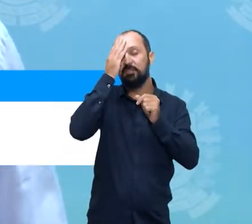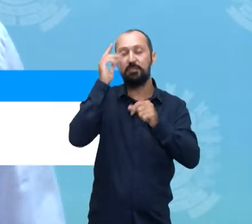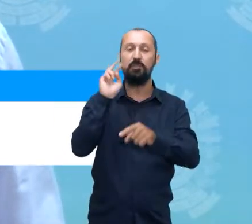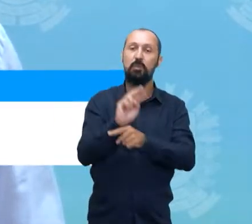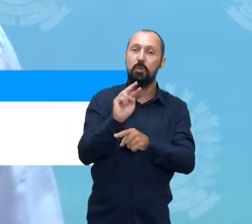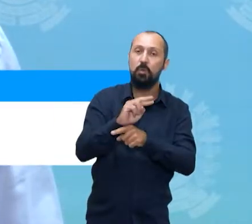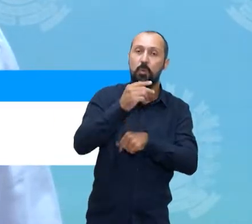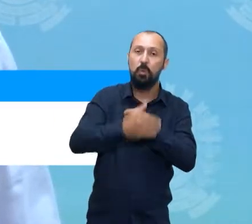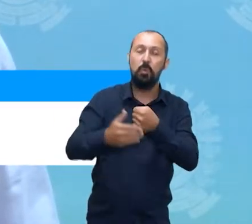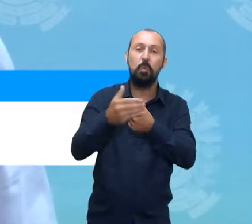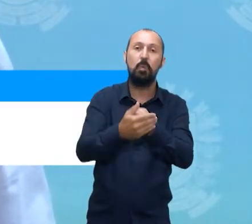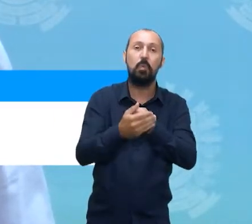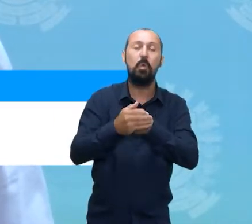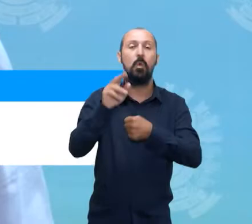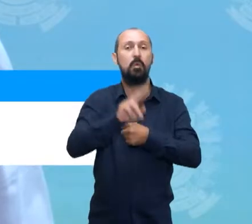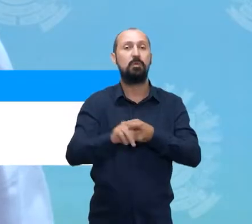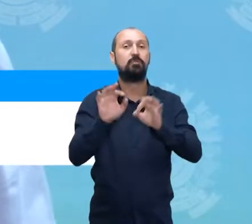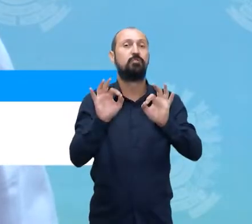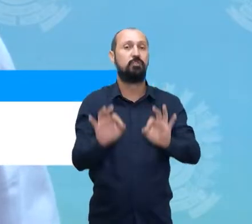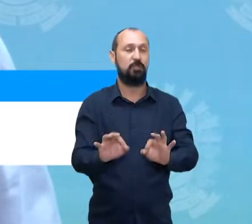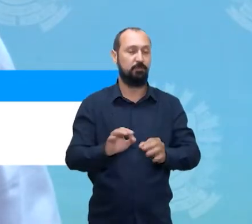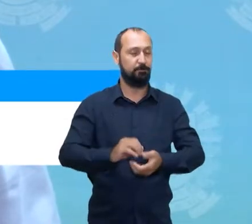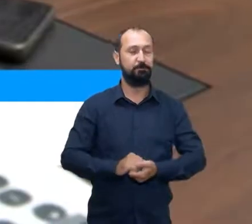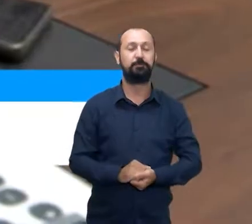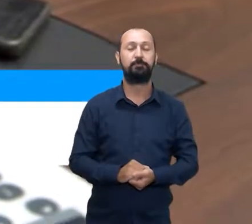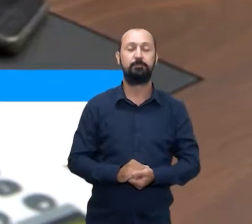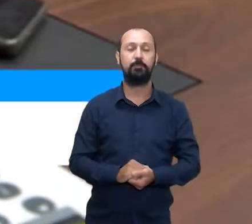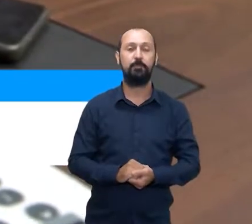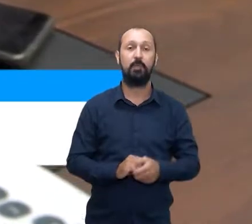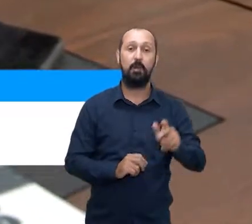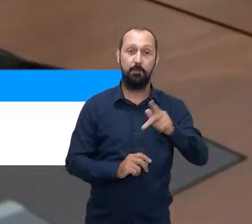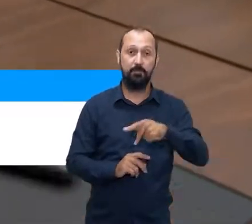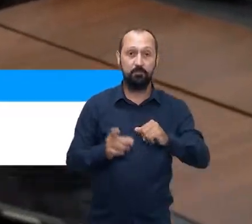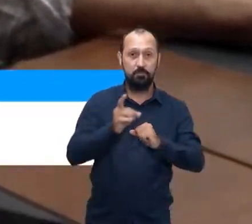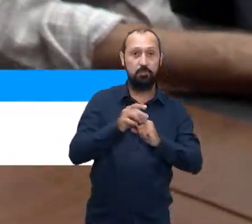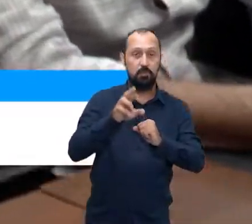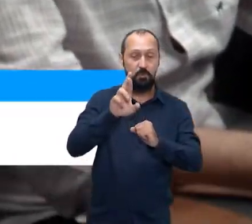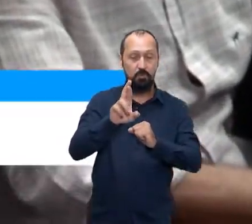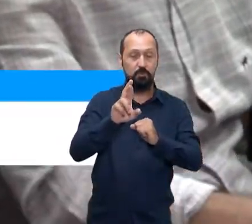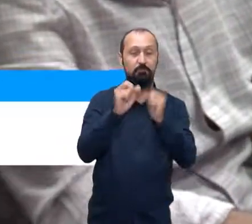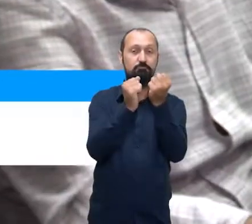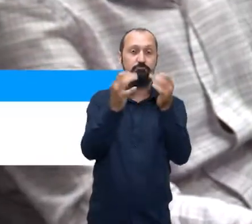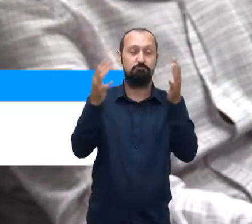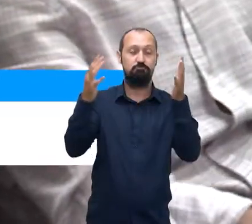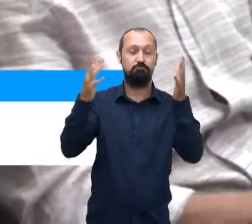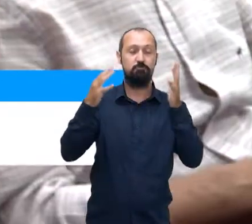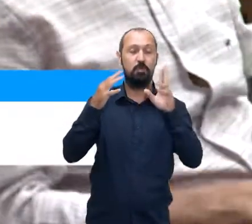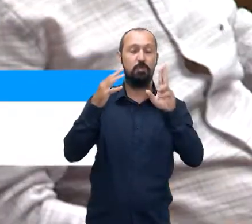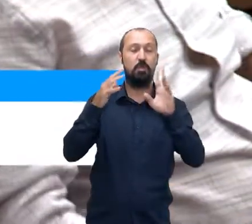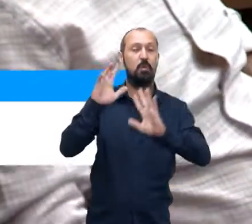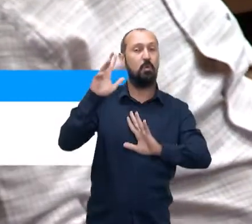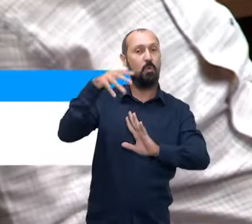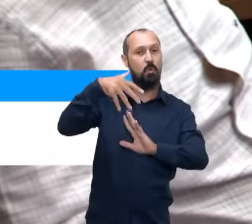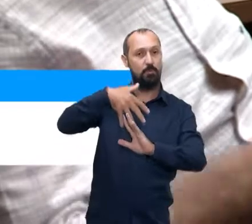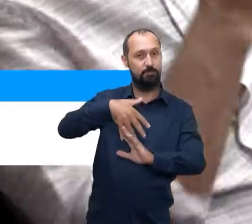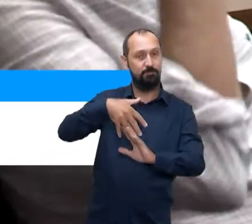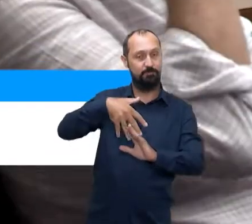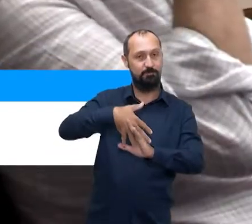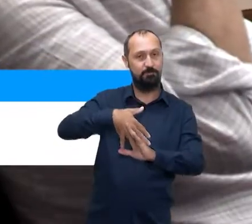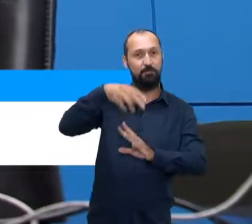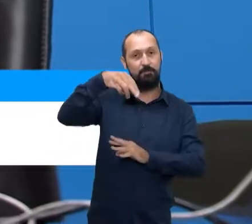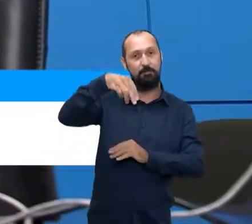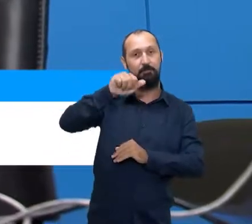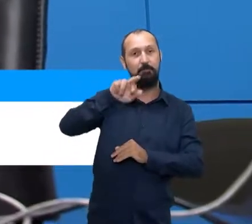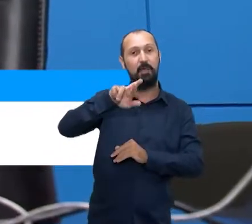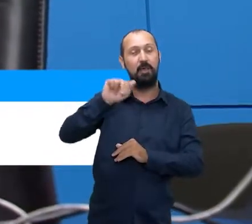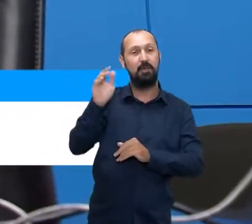que temos que proteger, que temos que fazer o uso da forma adequada. Já a professora doutora em Ecologia da UFMS, Maria Helena da Silva